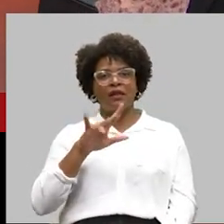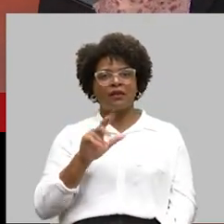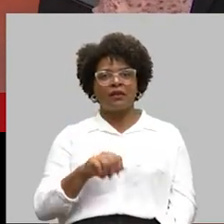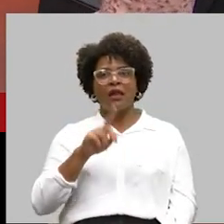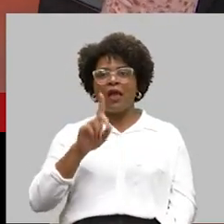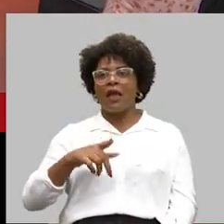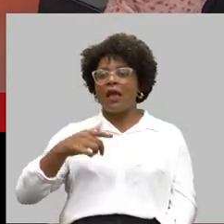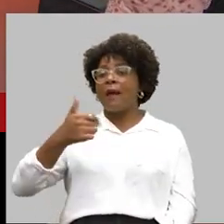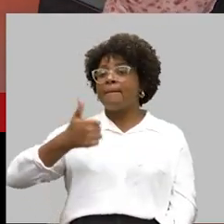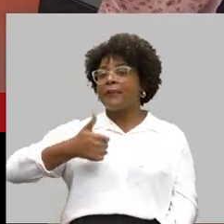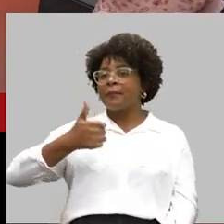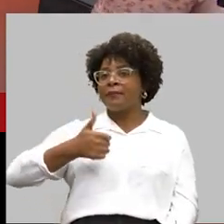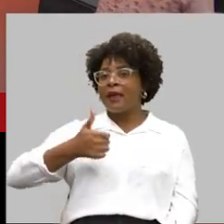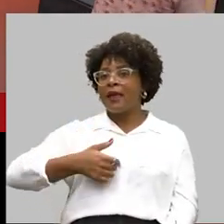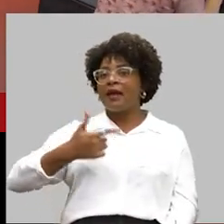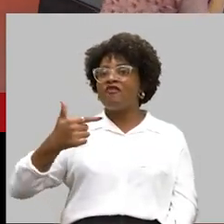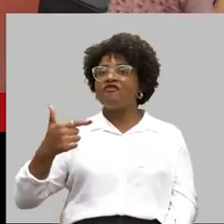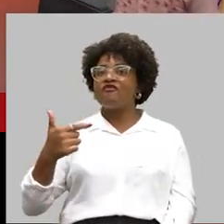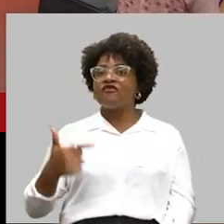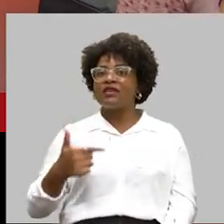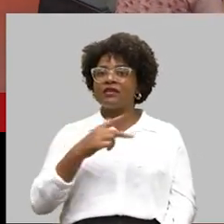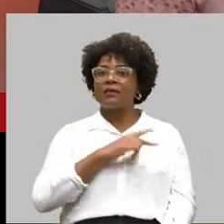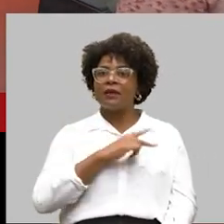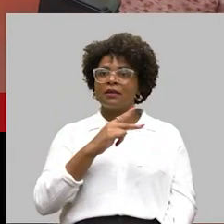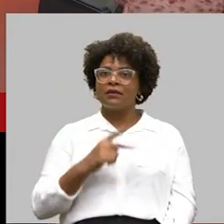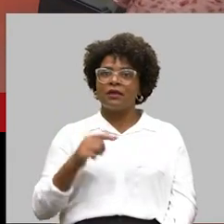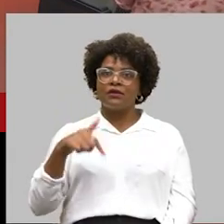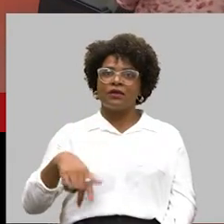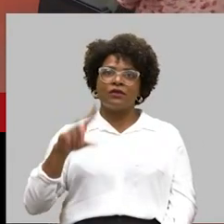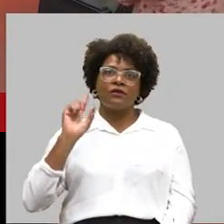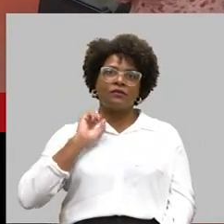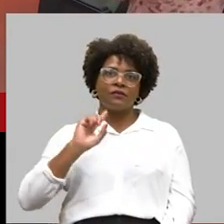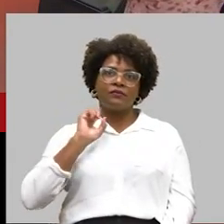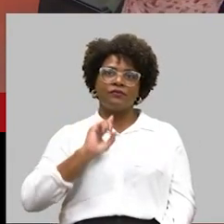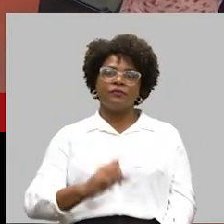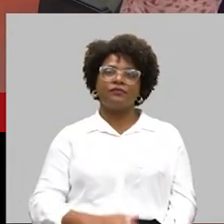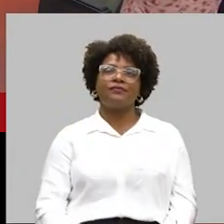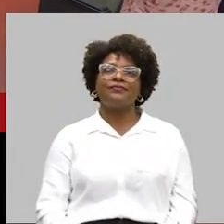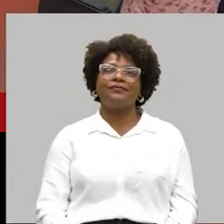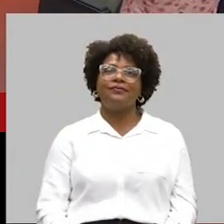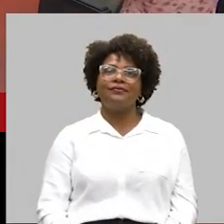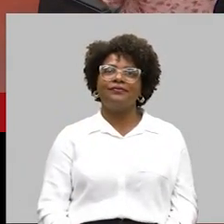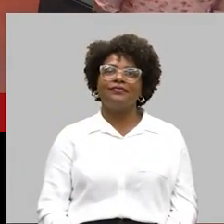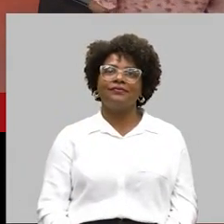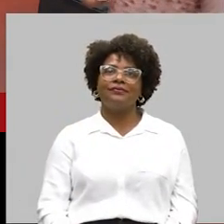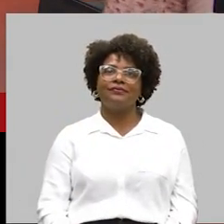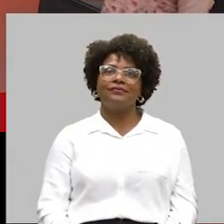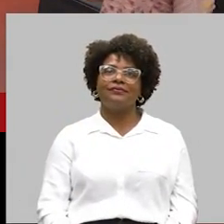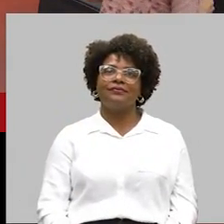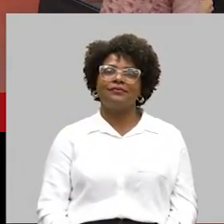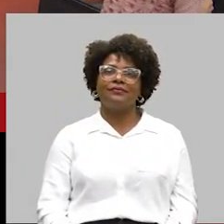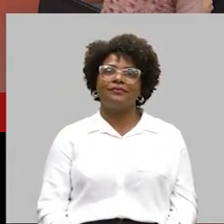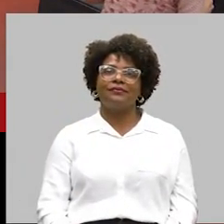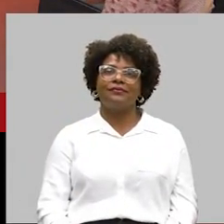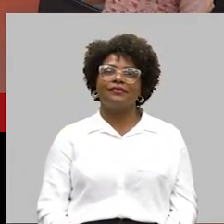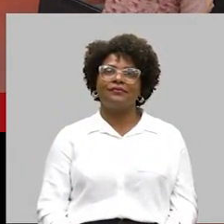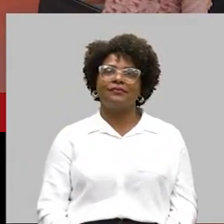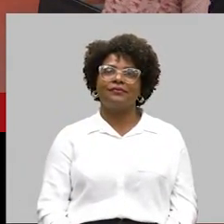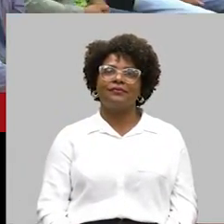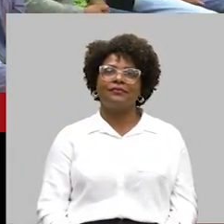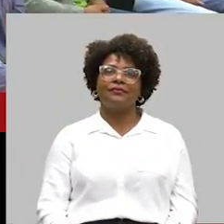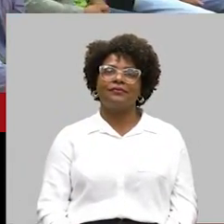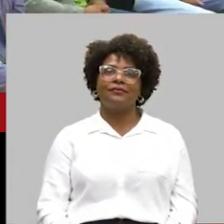Legislativa de Minas Gerais Educação do campo direito nosso dever do